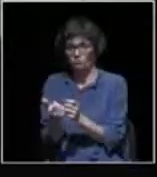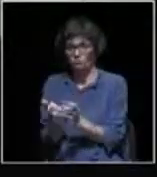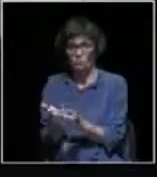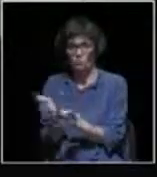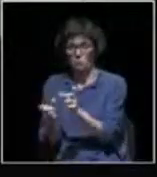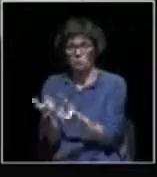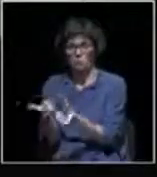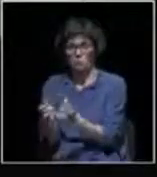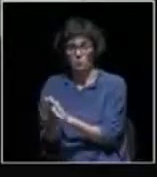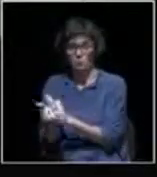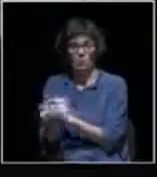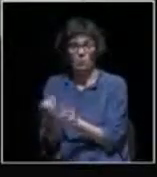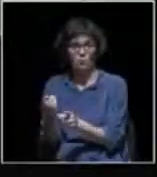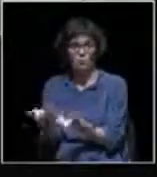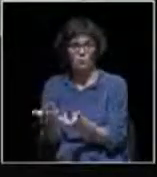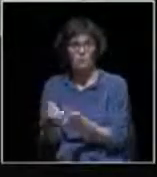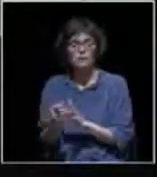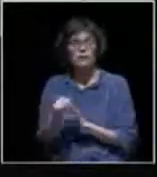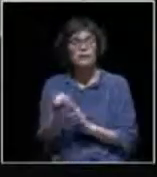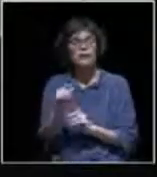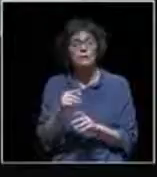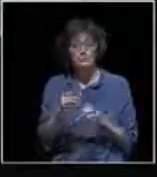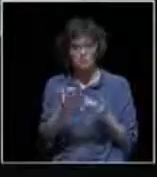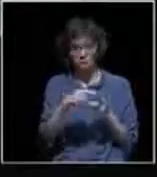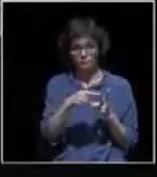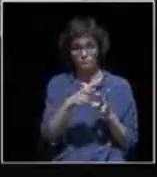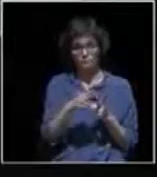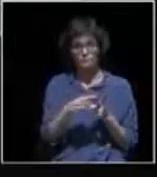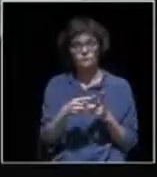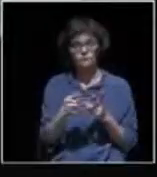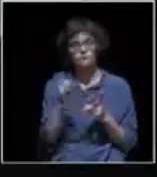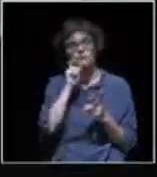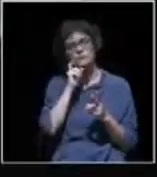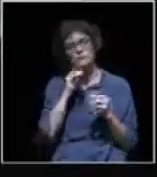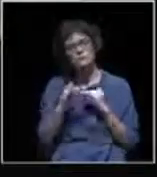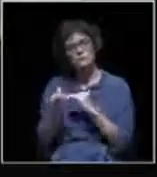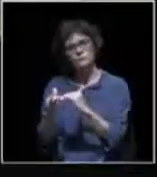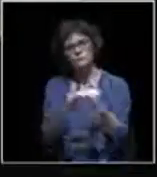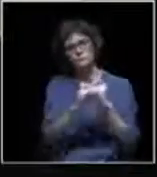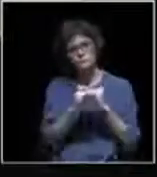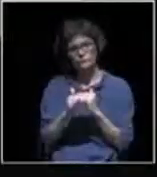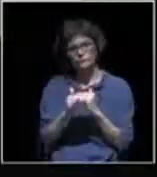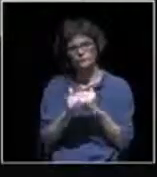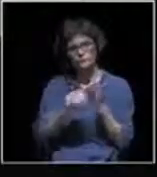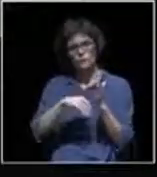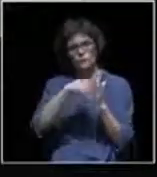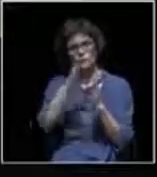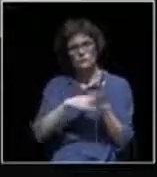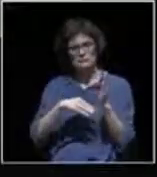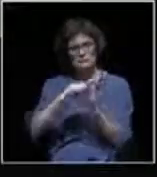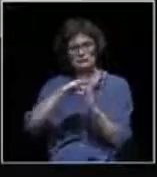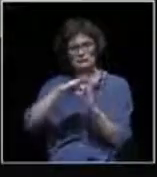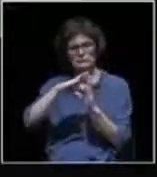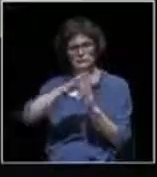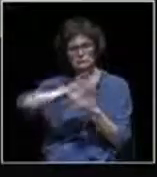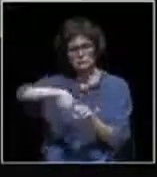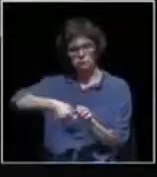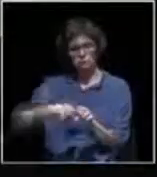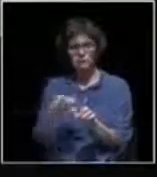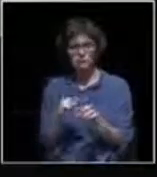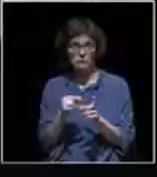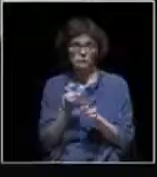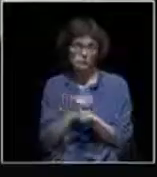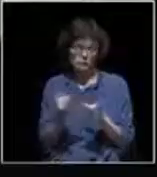Em terceiro lugar, temos uma questão de segurança relacionada com a estabilização de taludes e muros em risco de queda, que apresentam uma relativa suscetibilidade